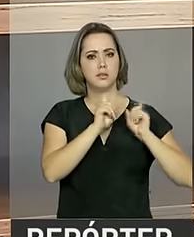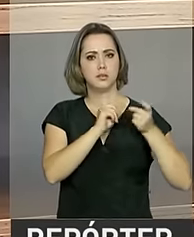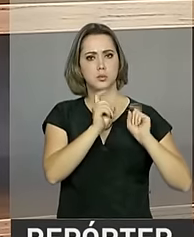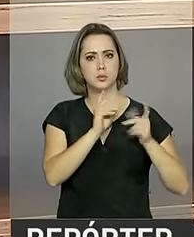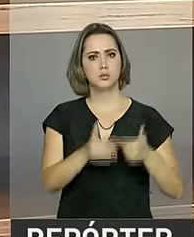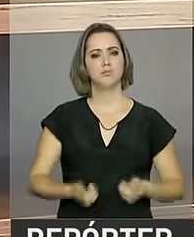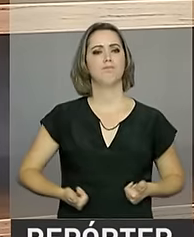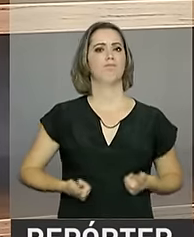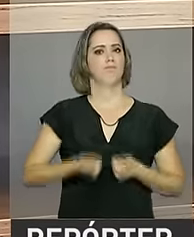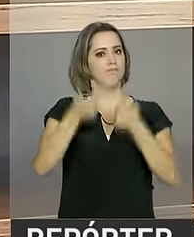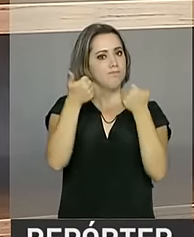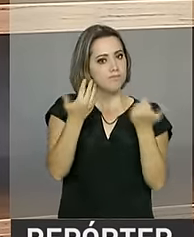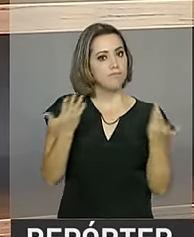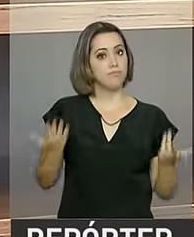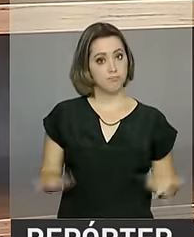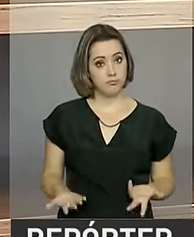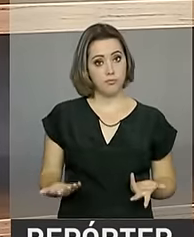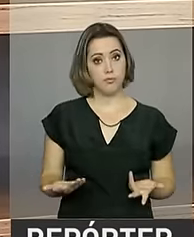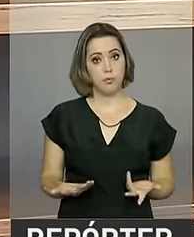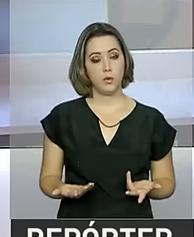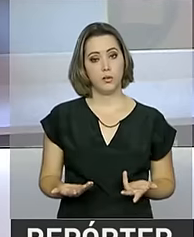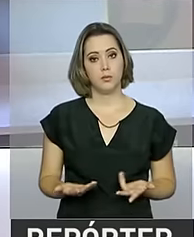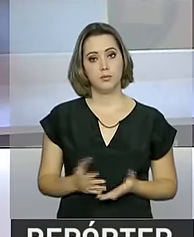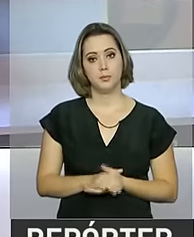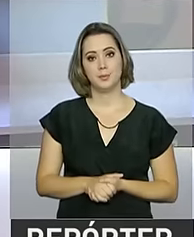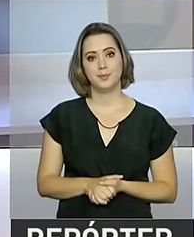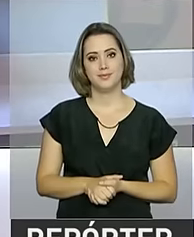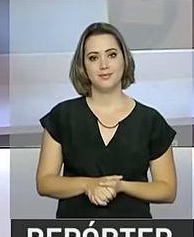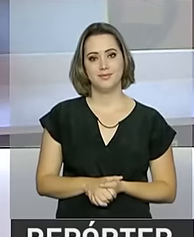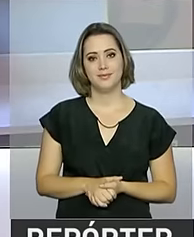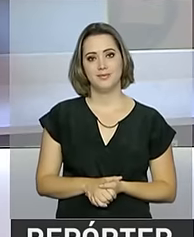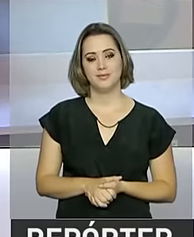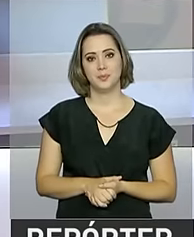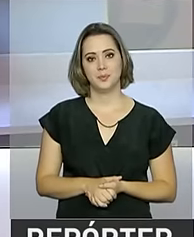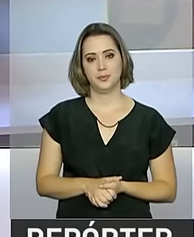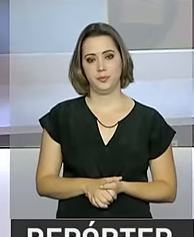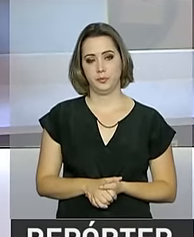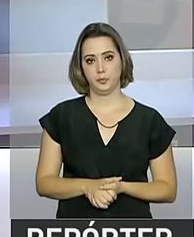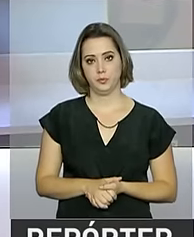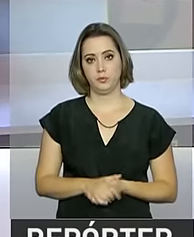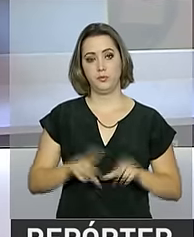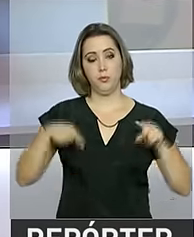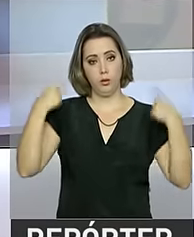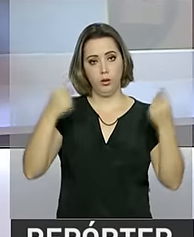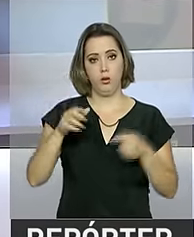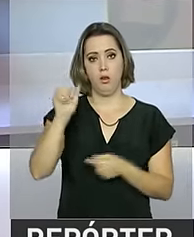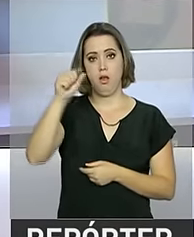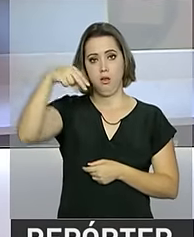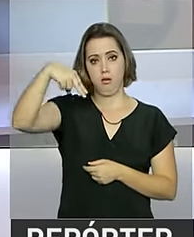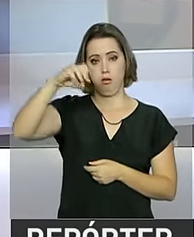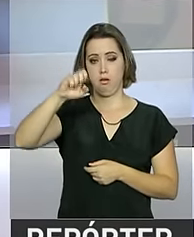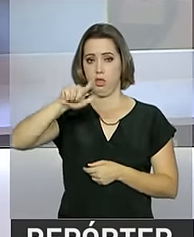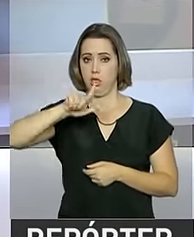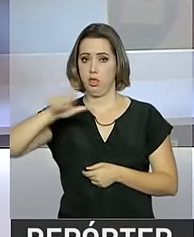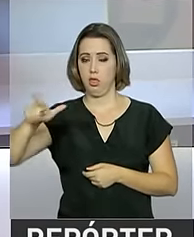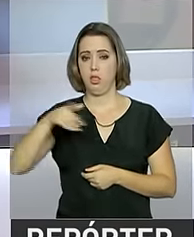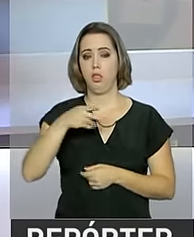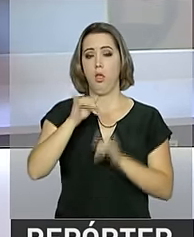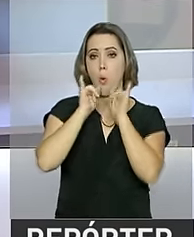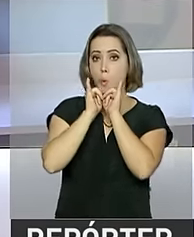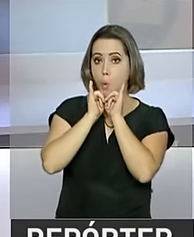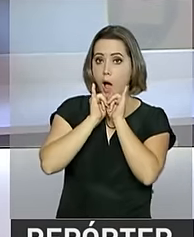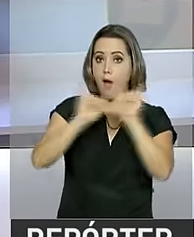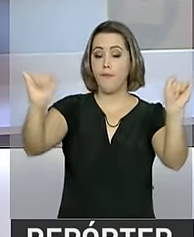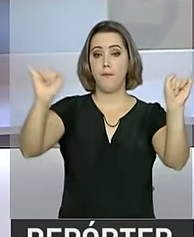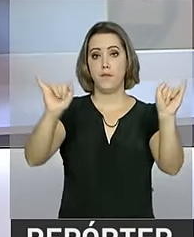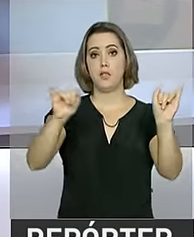sendo prestado você vai ter também um ganho de eficiência a Agência Nacional de Energia Elétrica informou que a bandeira tarifária